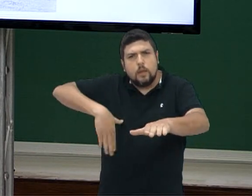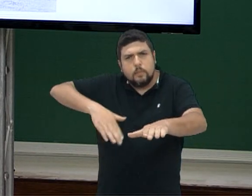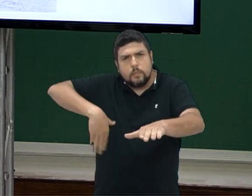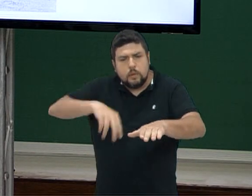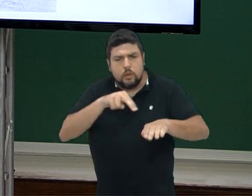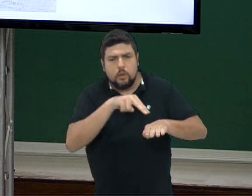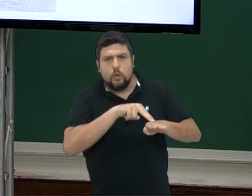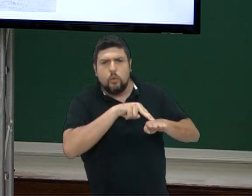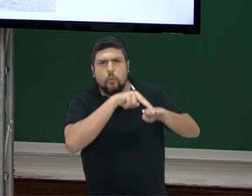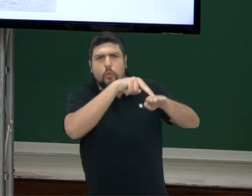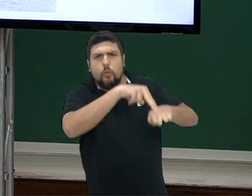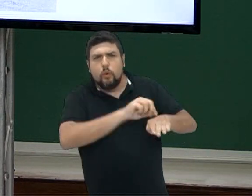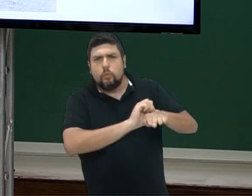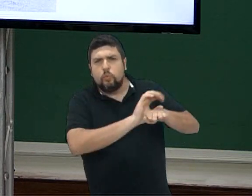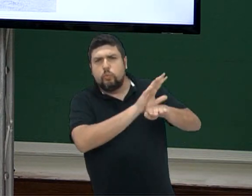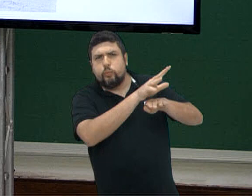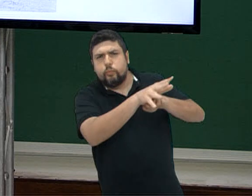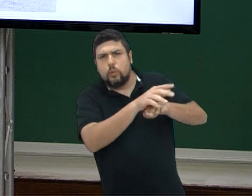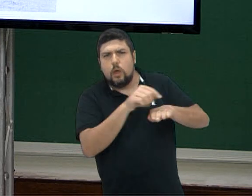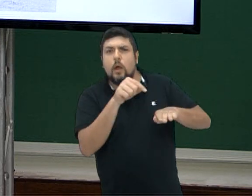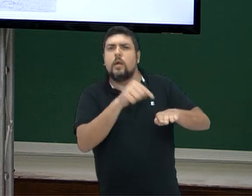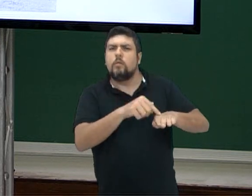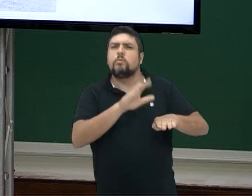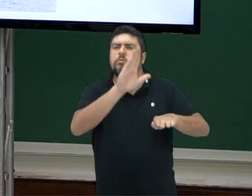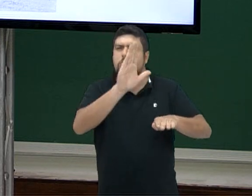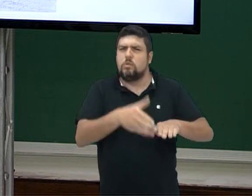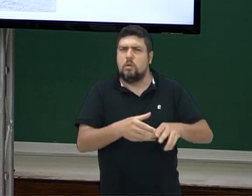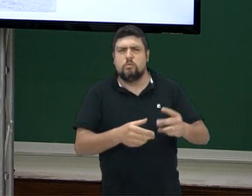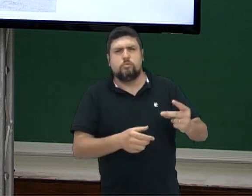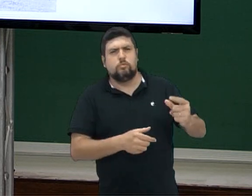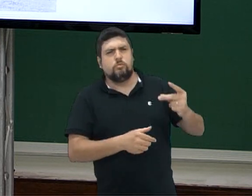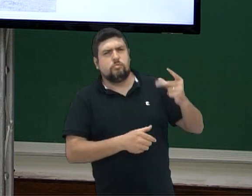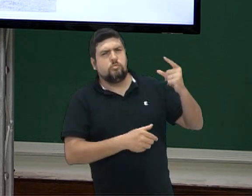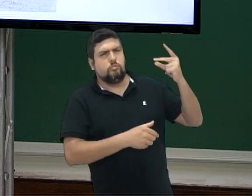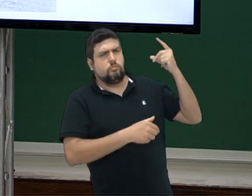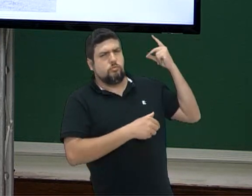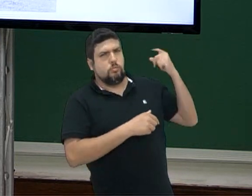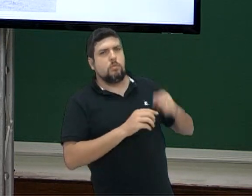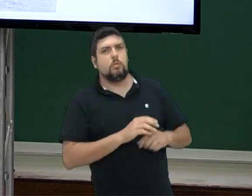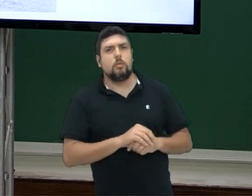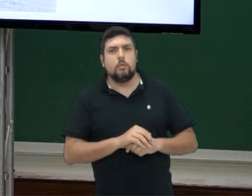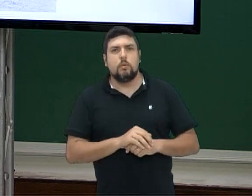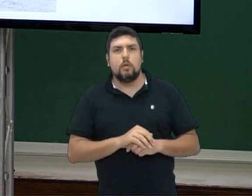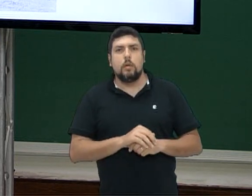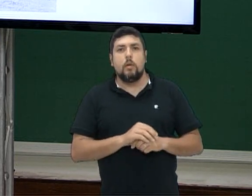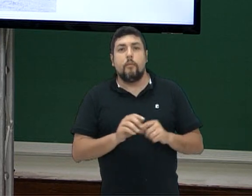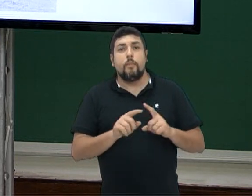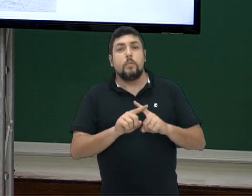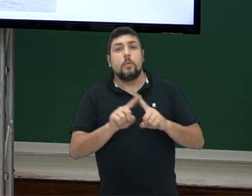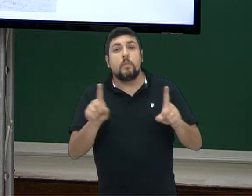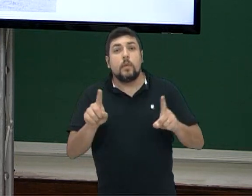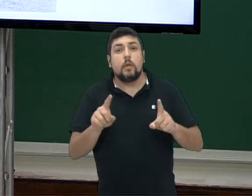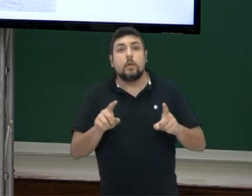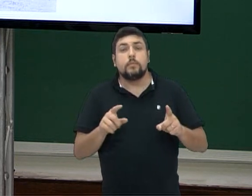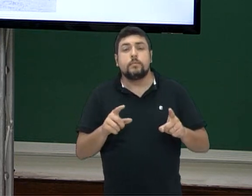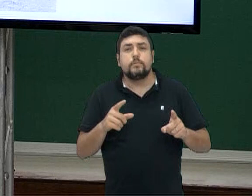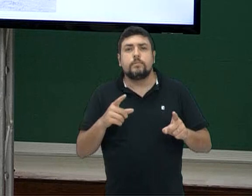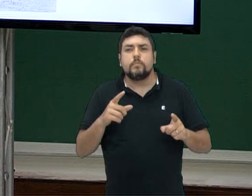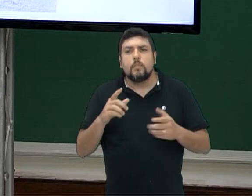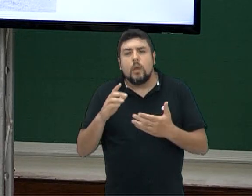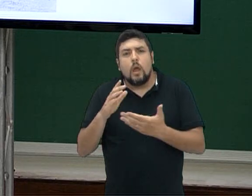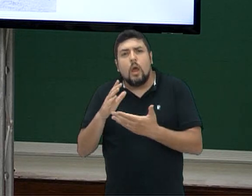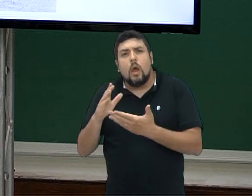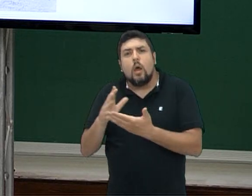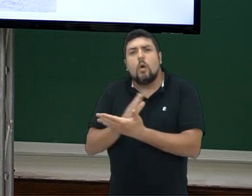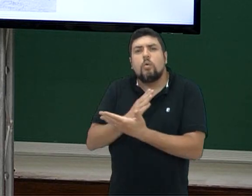esporte bastante antigo. Porém, o surf depende de algo que a gente não consegue dominar, que são as